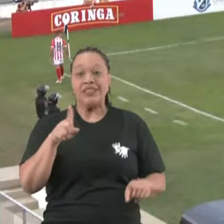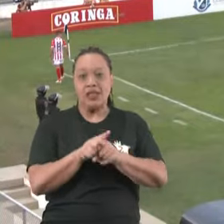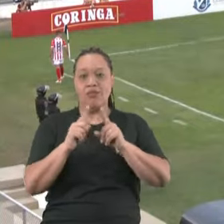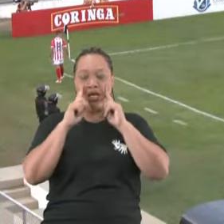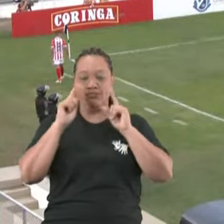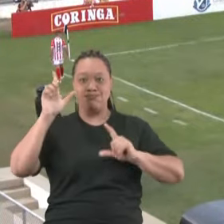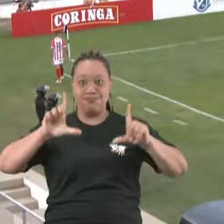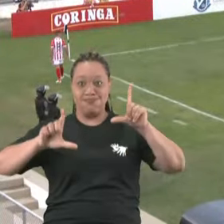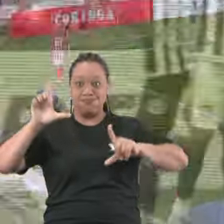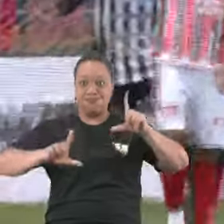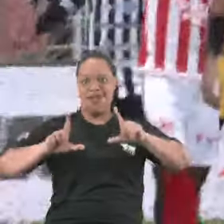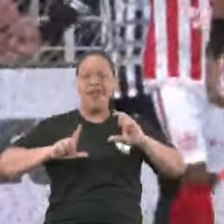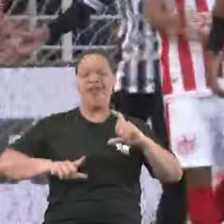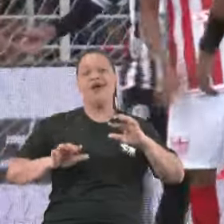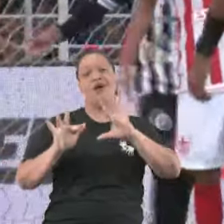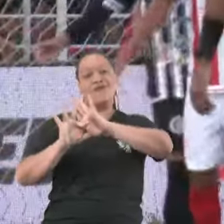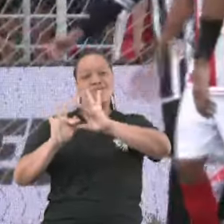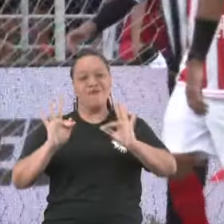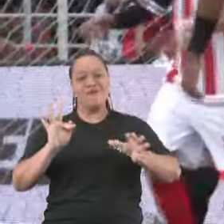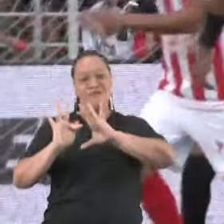TV.